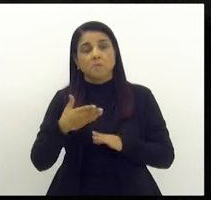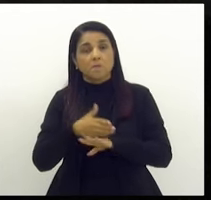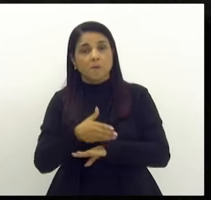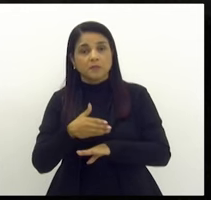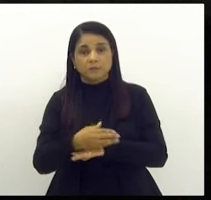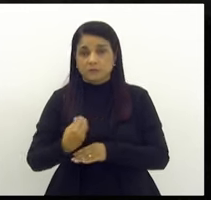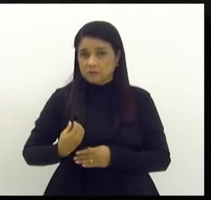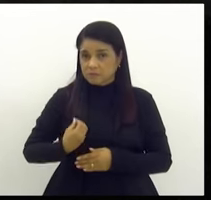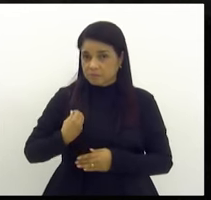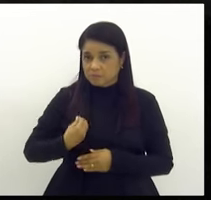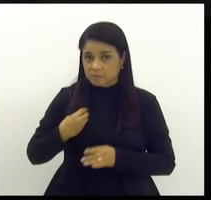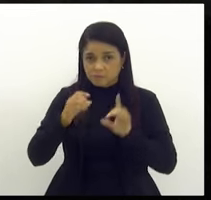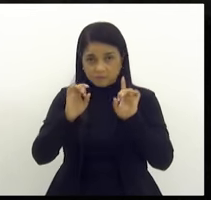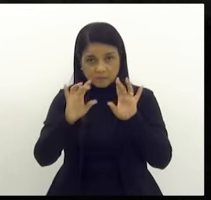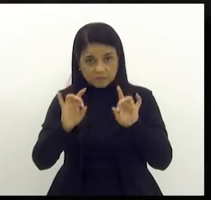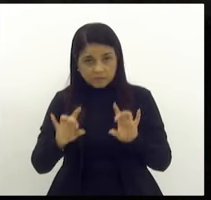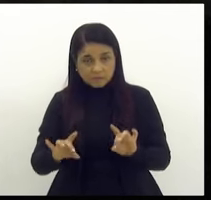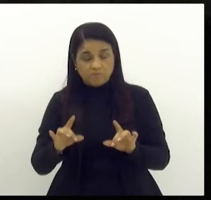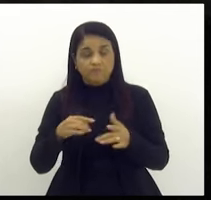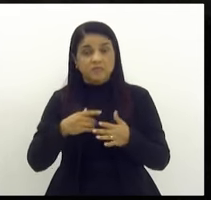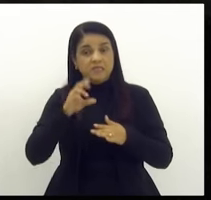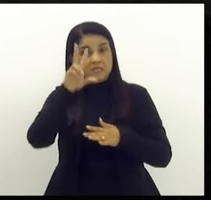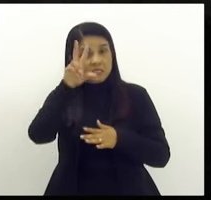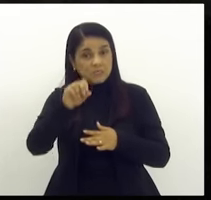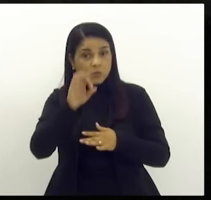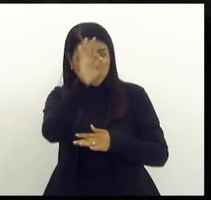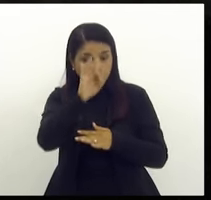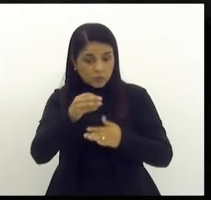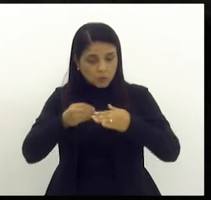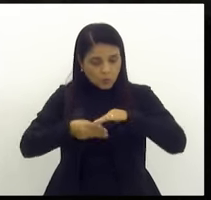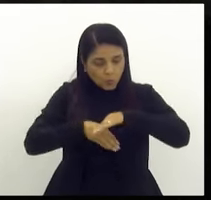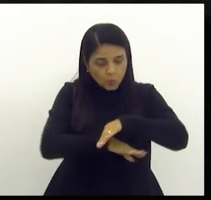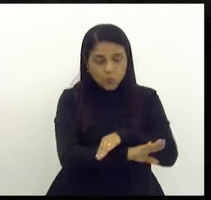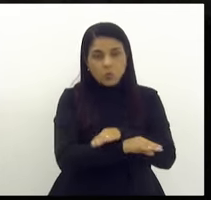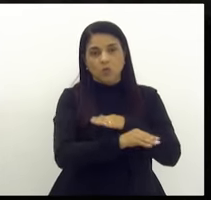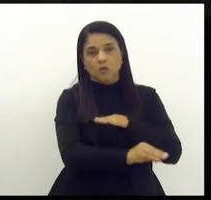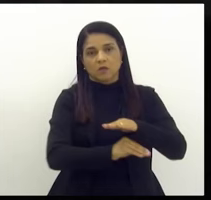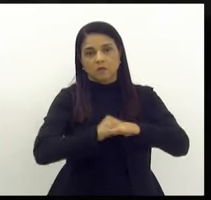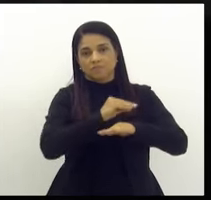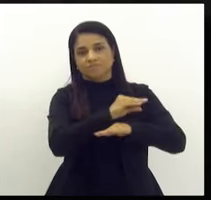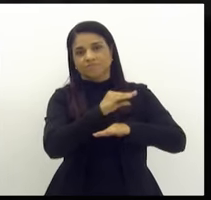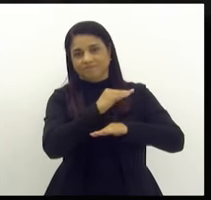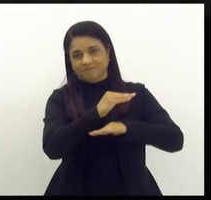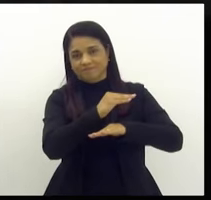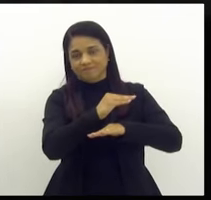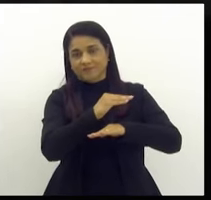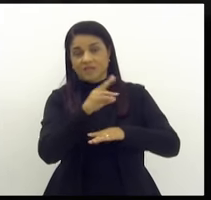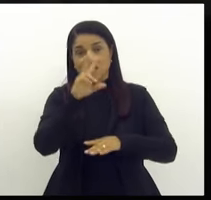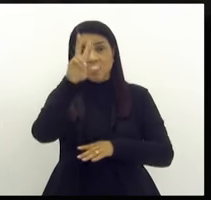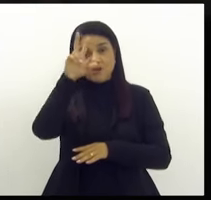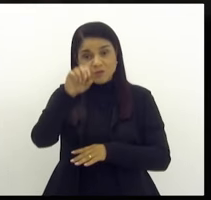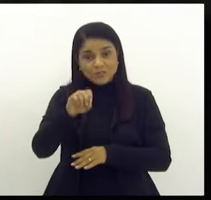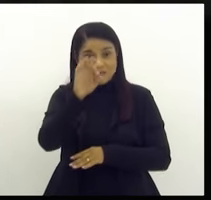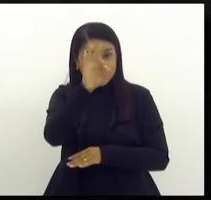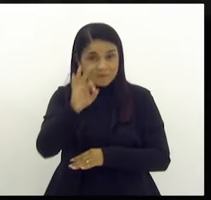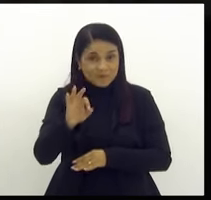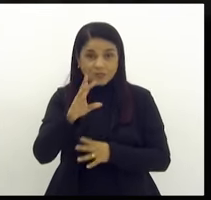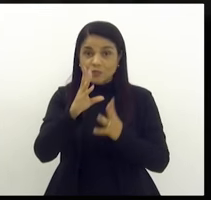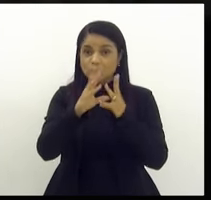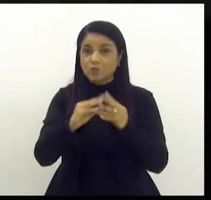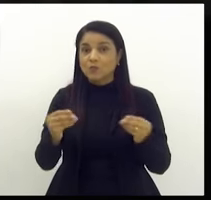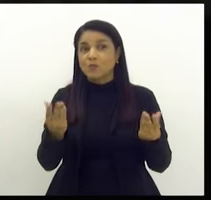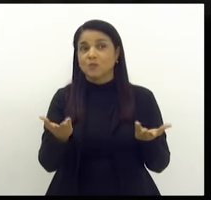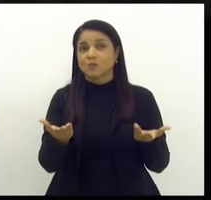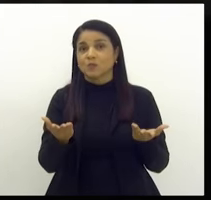50% iria pro fundo soberano aí deputada Verônica o 50% sumiu se